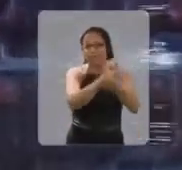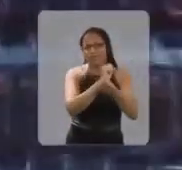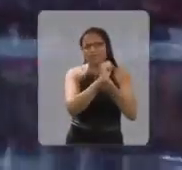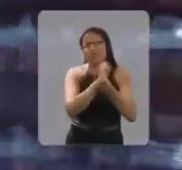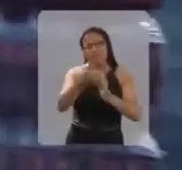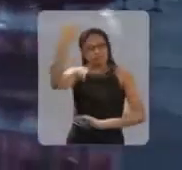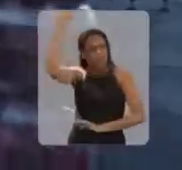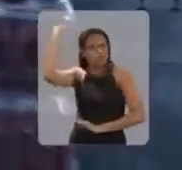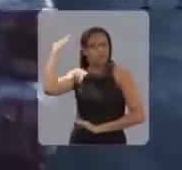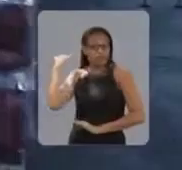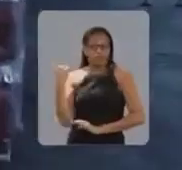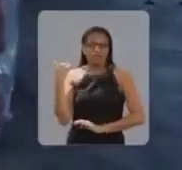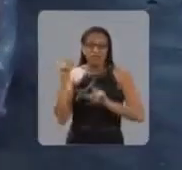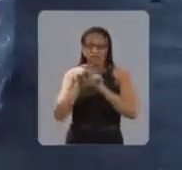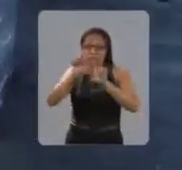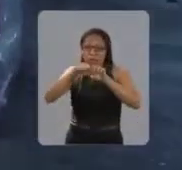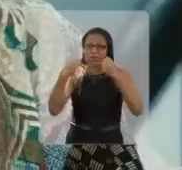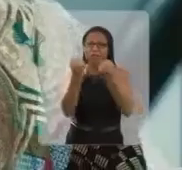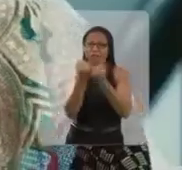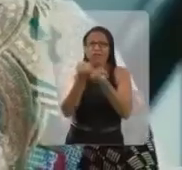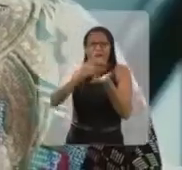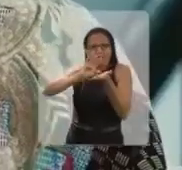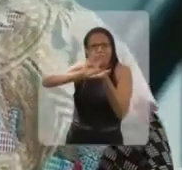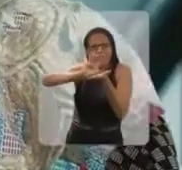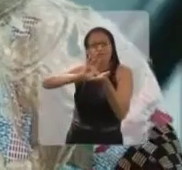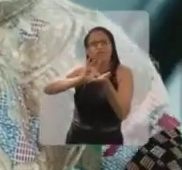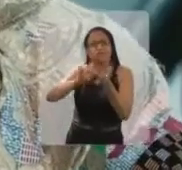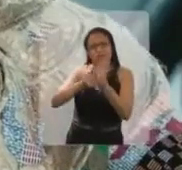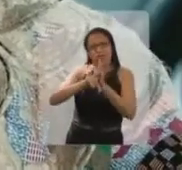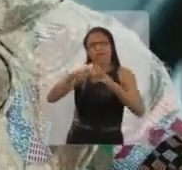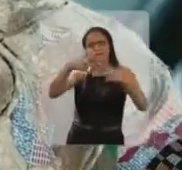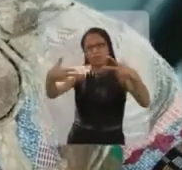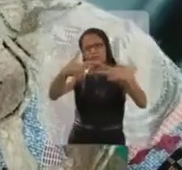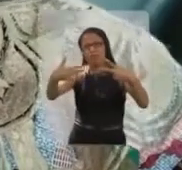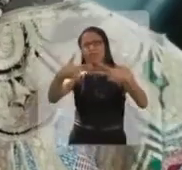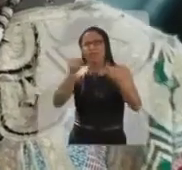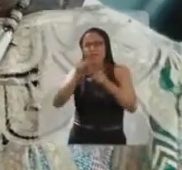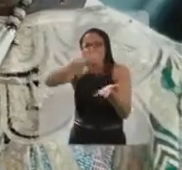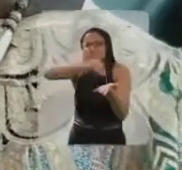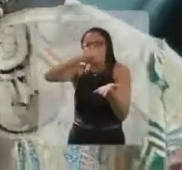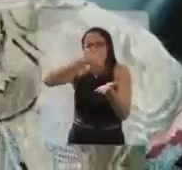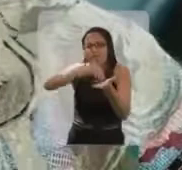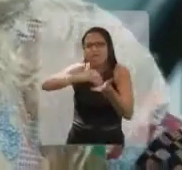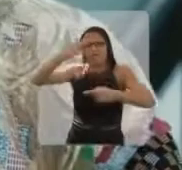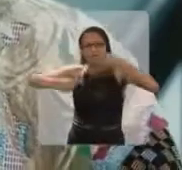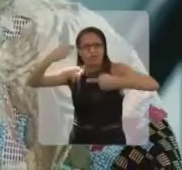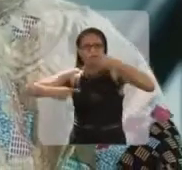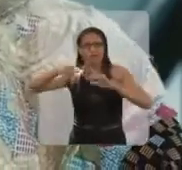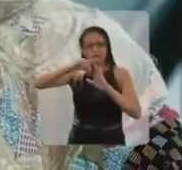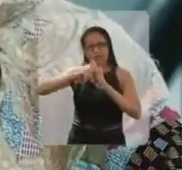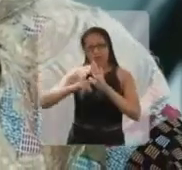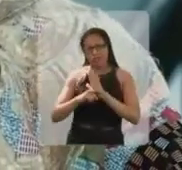são reatualizadas no sistema capitalista de produção. E a falta de políticas públicas é uma violência sobre